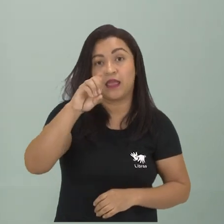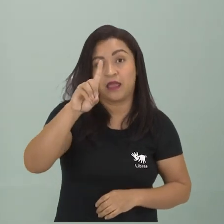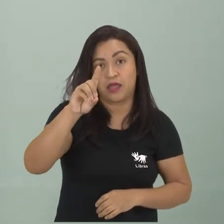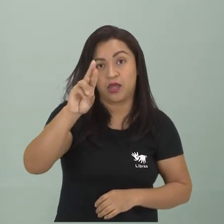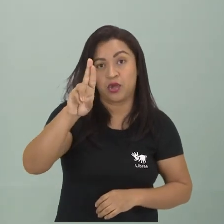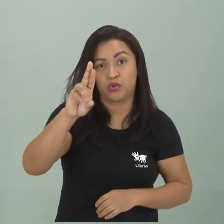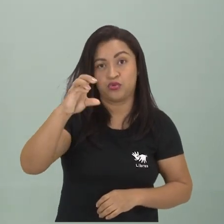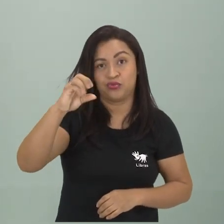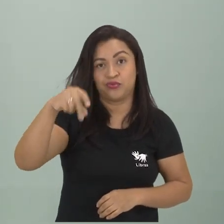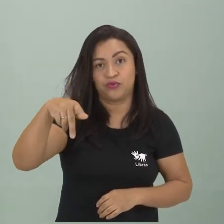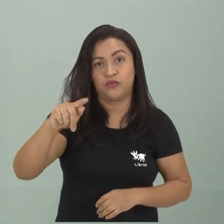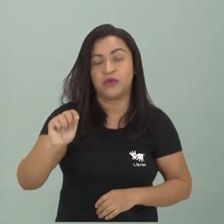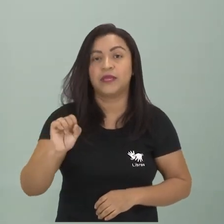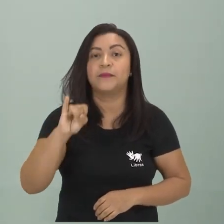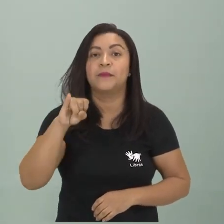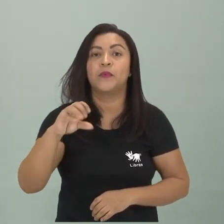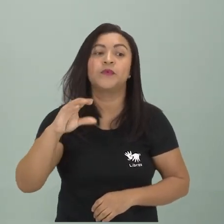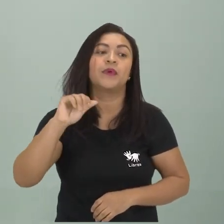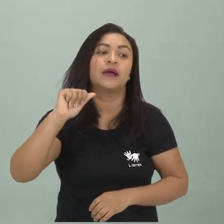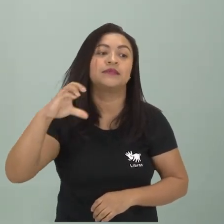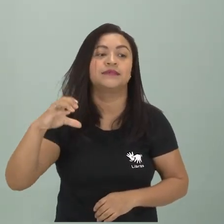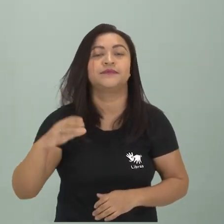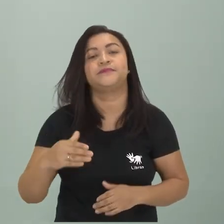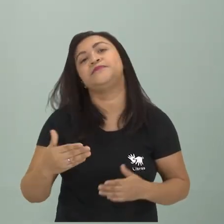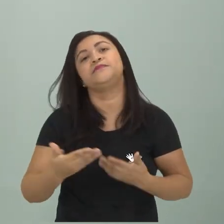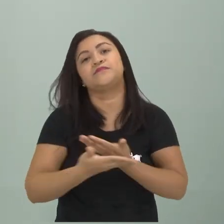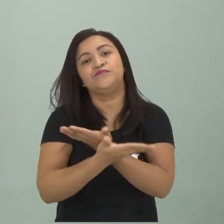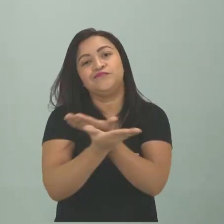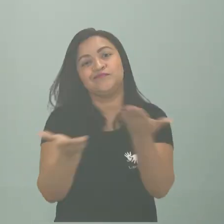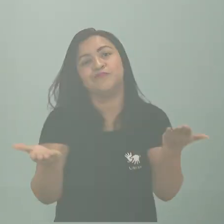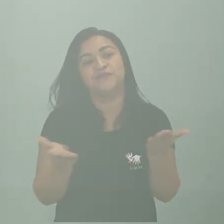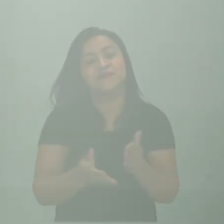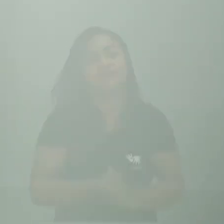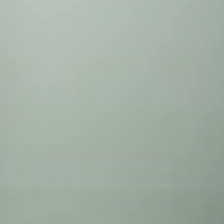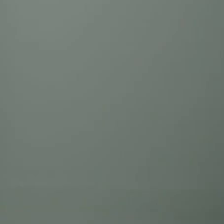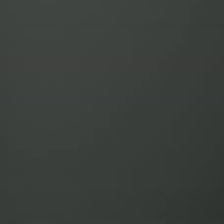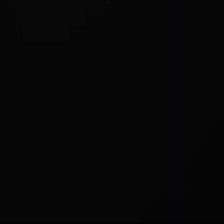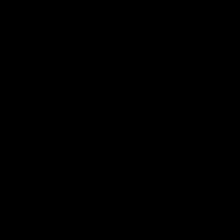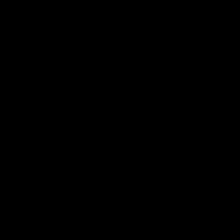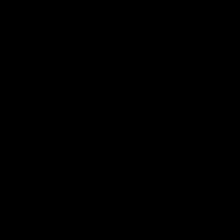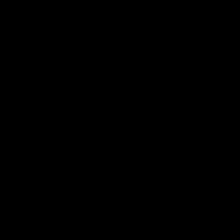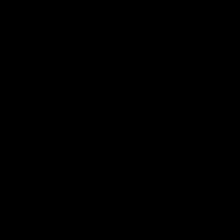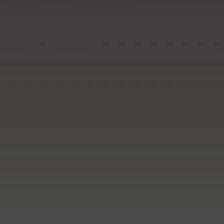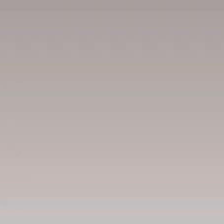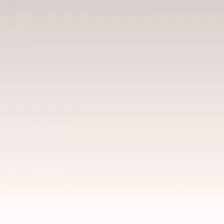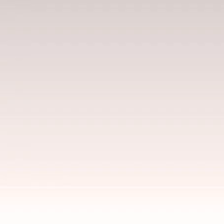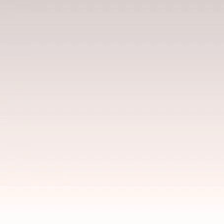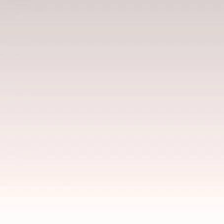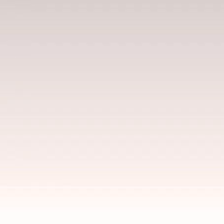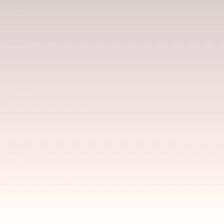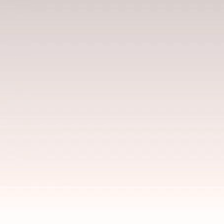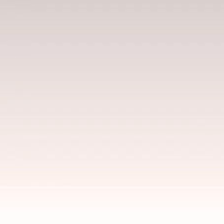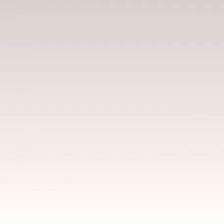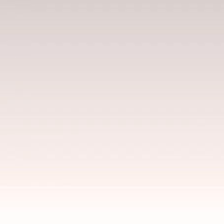eduque.ac, disponibilizada para o estudo de todos vocês.